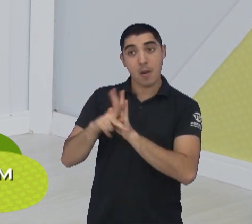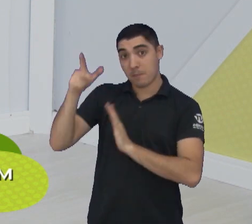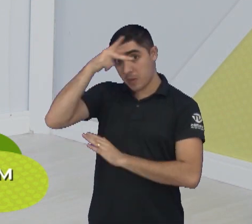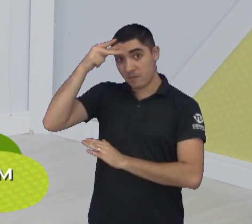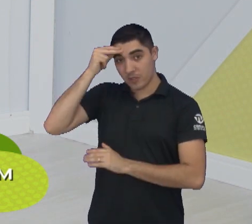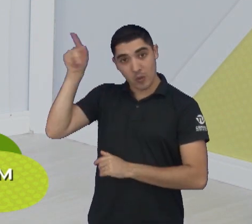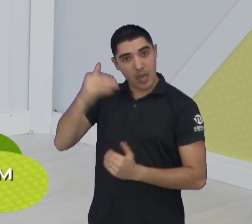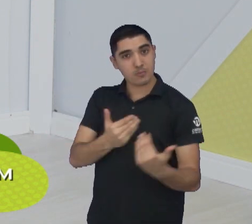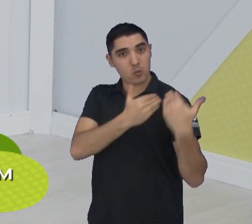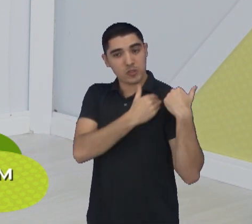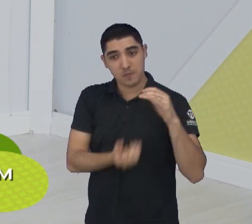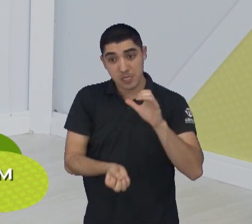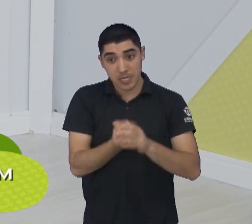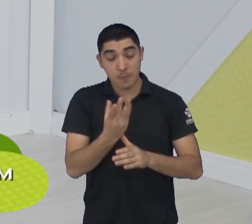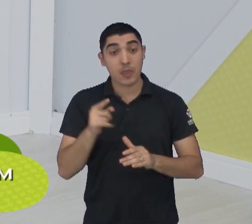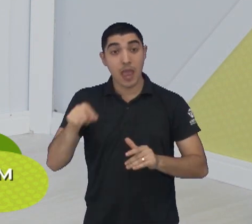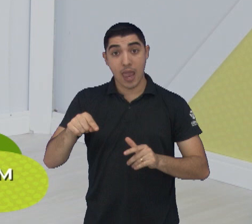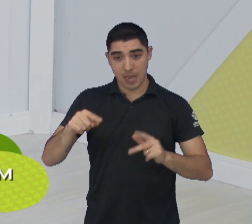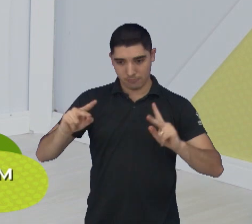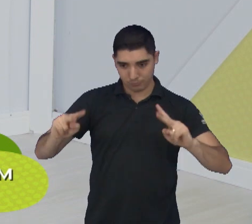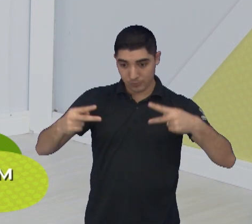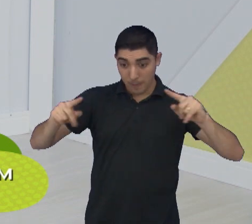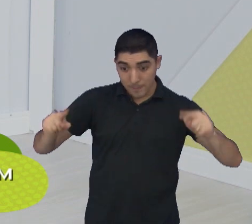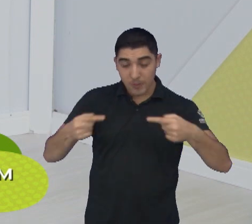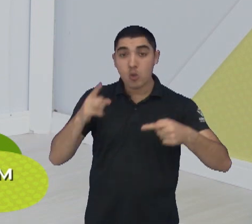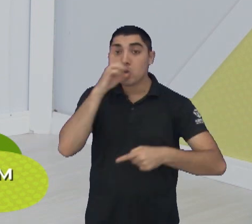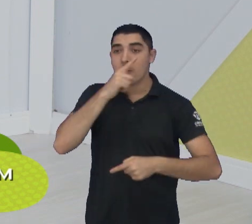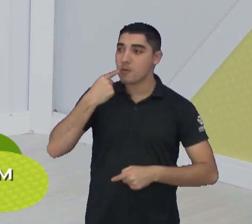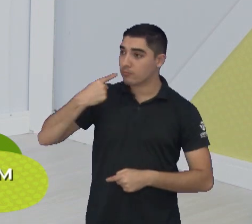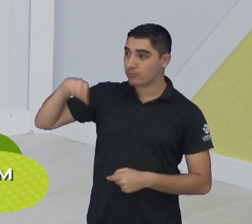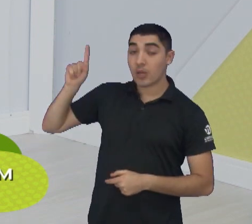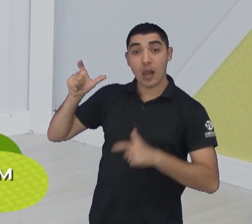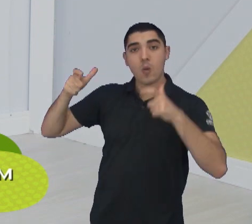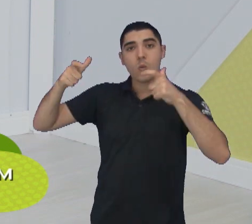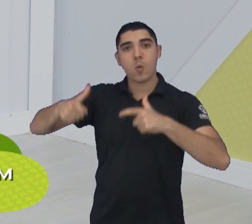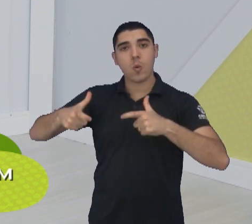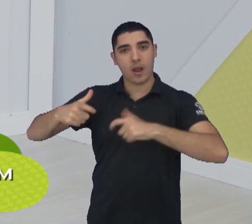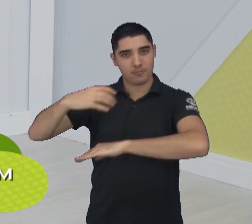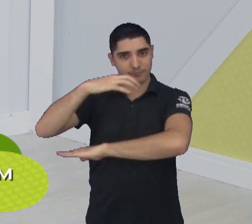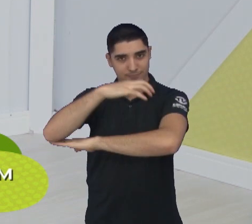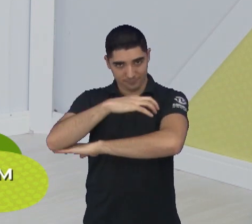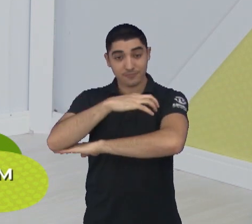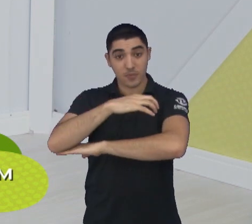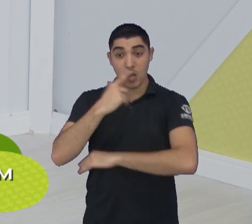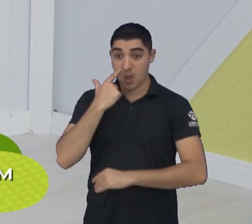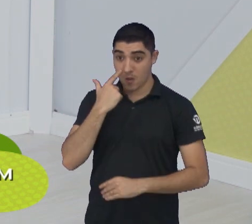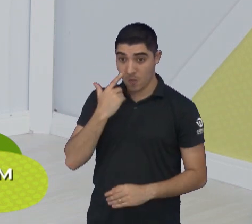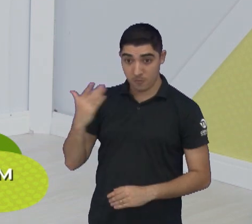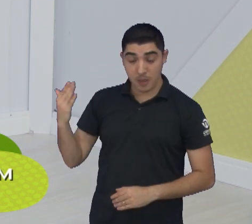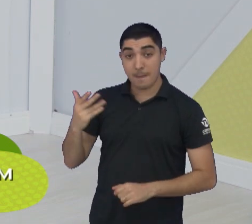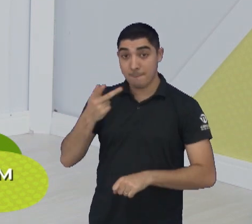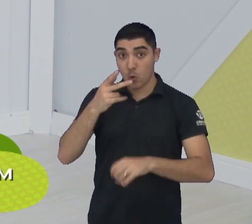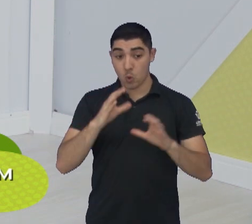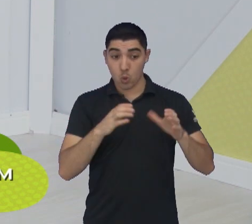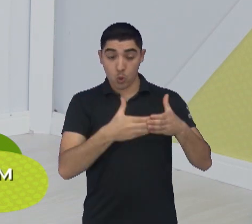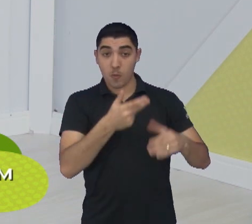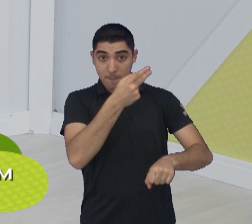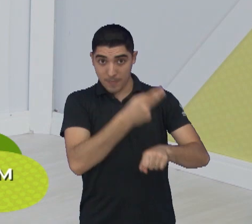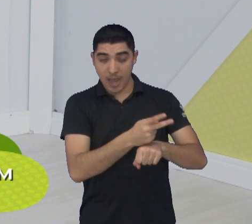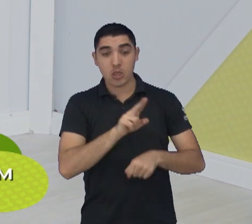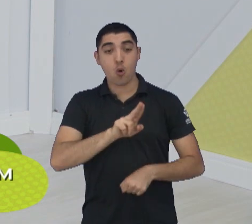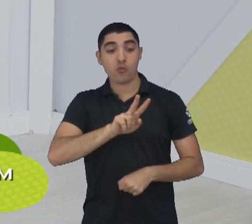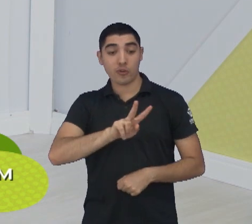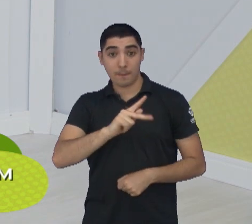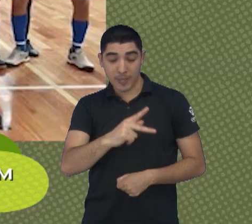As finais foram disputadas no último domingo, lá no ginásio do Teatrão. Na série prata, você vai ver a foto deles aí, ó. A Univap conquistou o